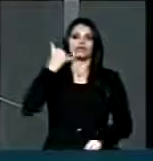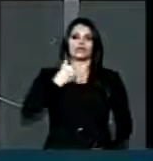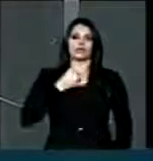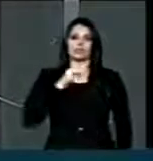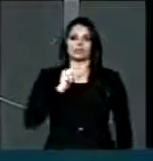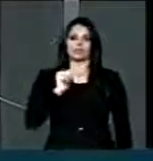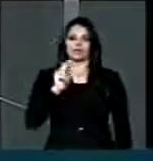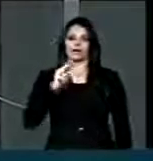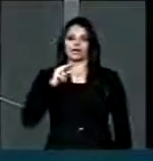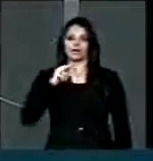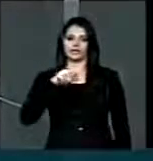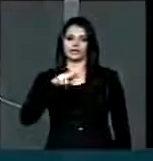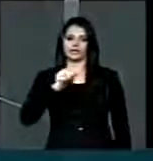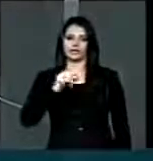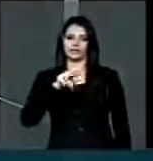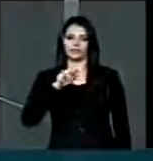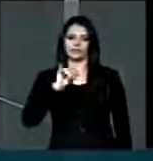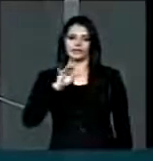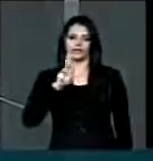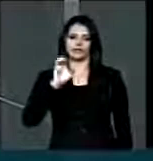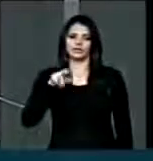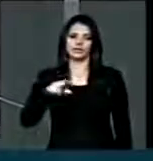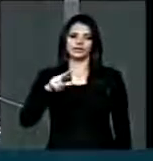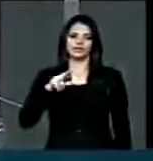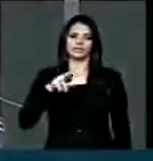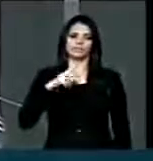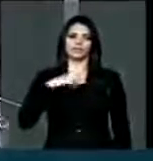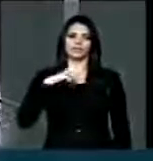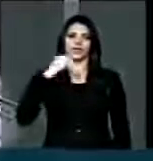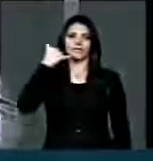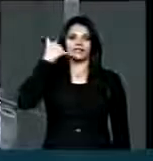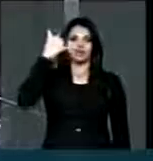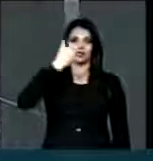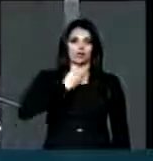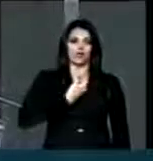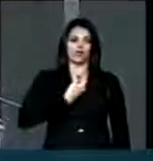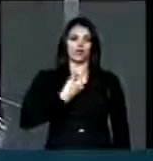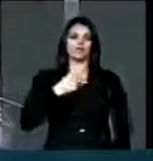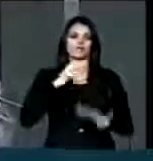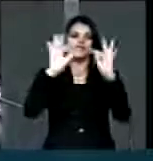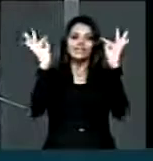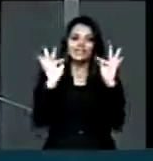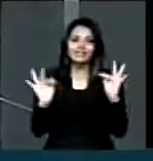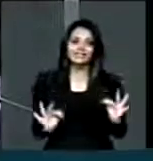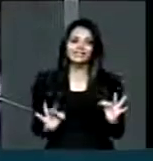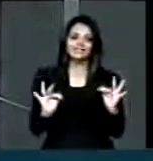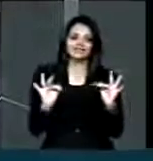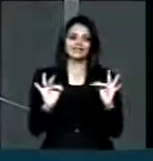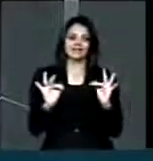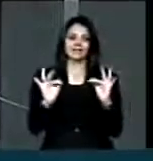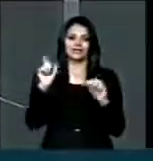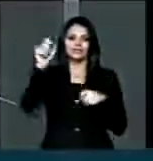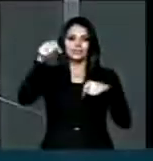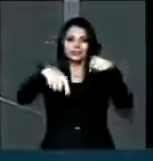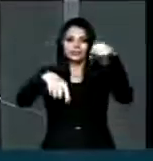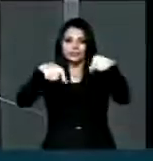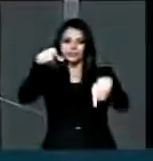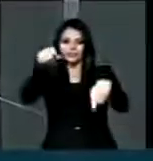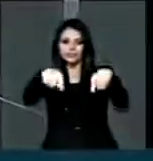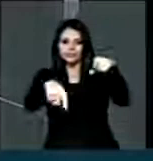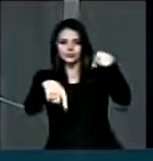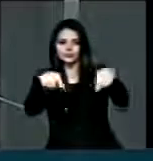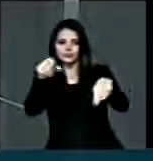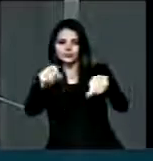agora há pouco a Tata, que é lá do sítio Bororó, feliz da vida porque caíram lá